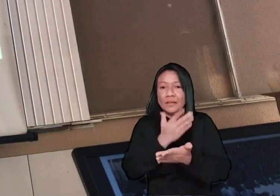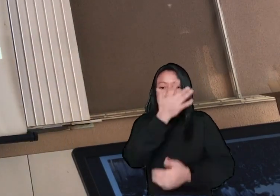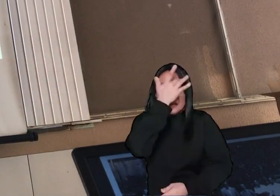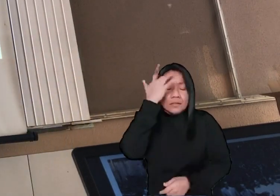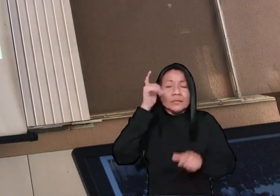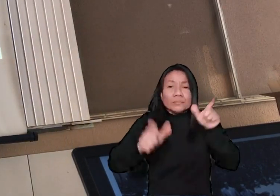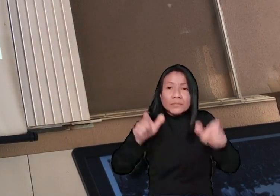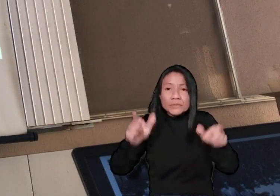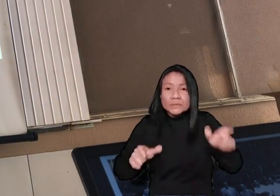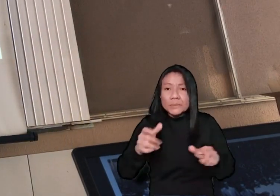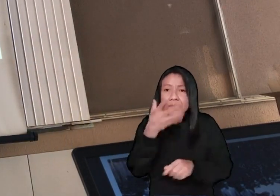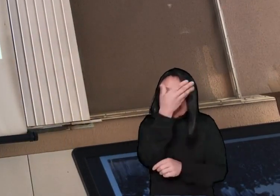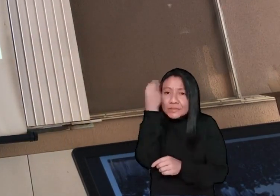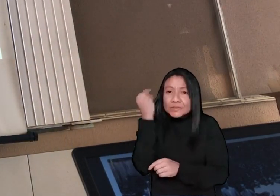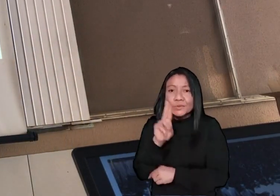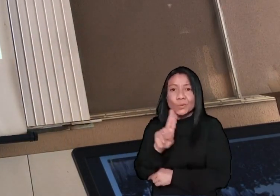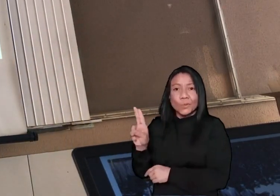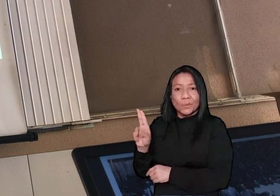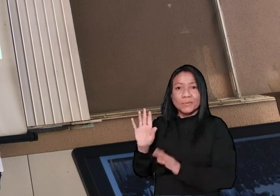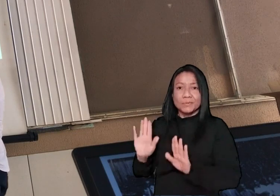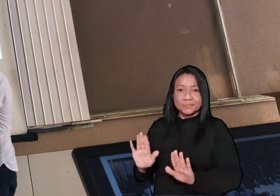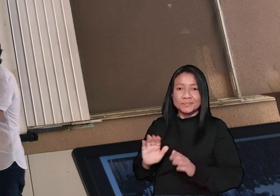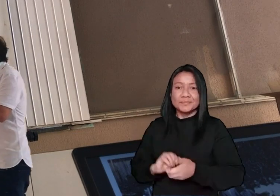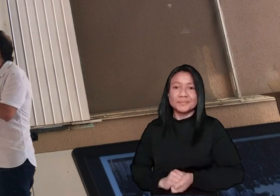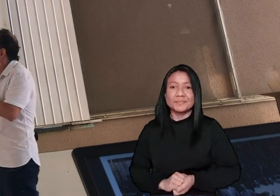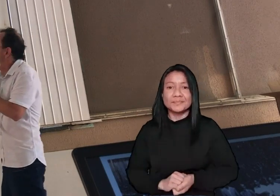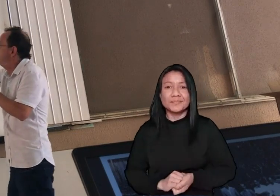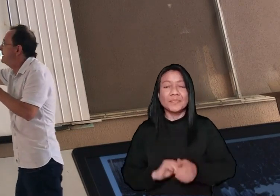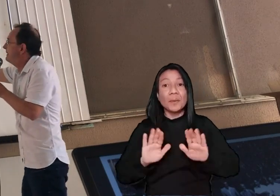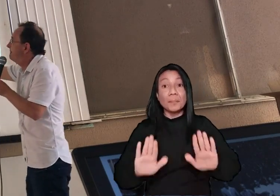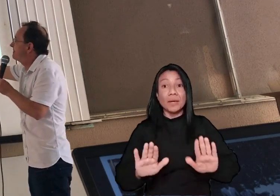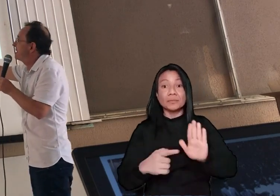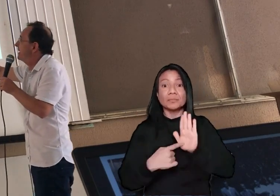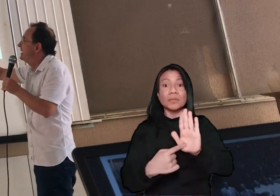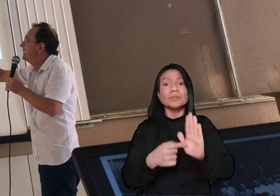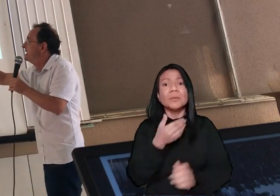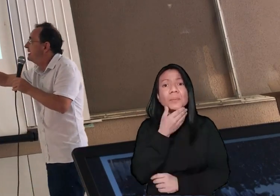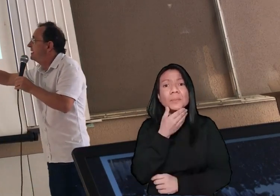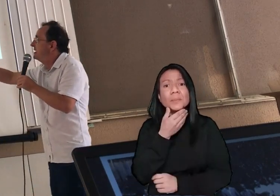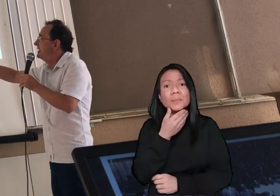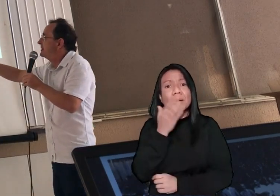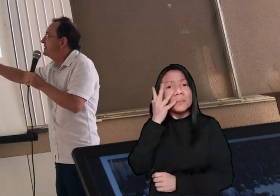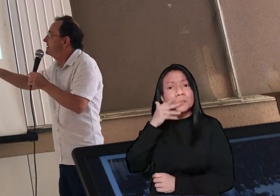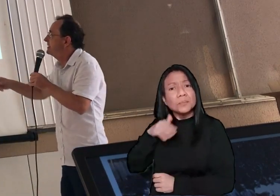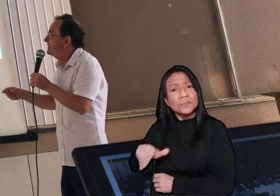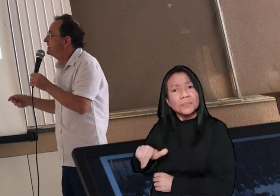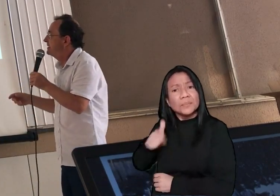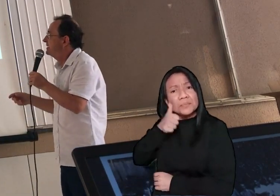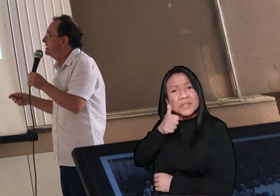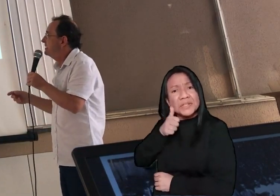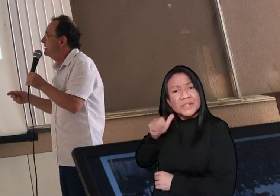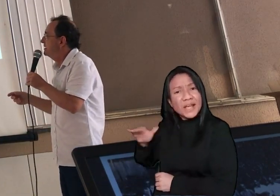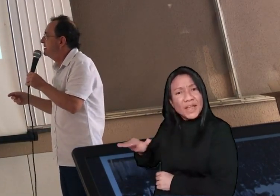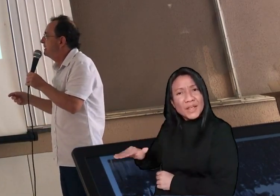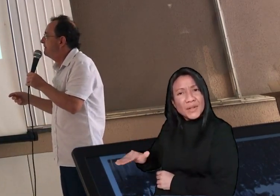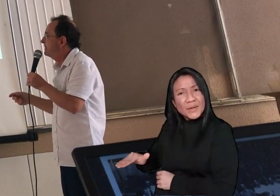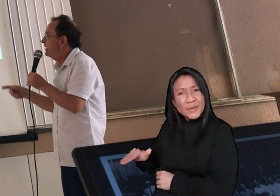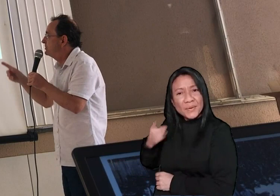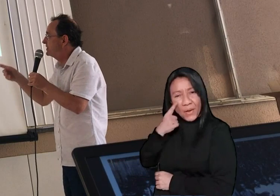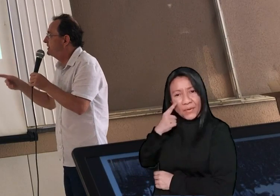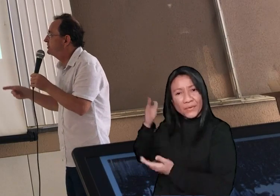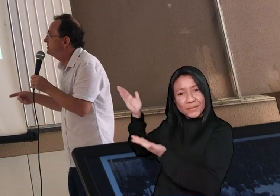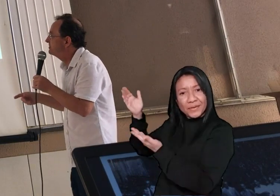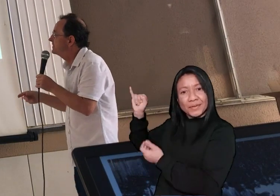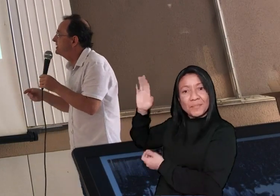Se não me engano, essa menininha aqui, ela deve ser ela